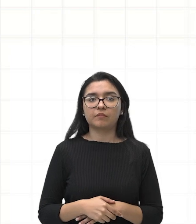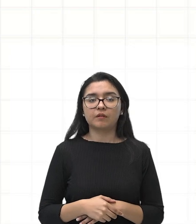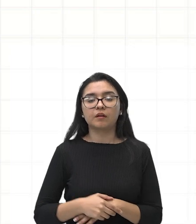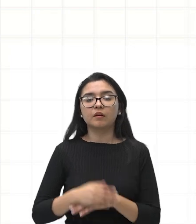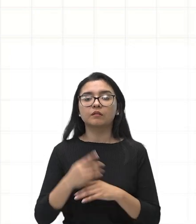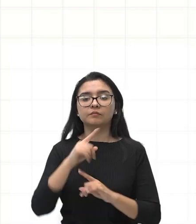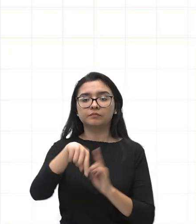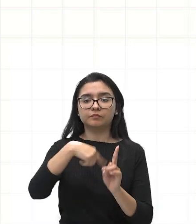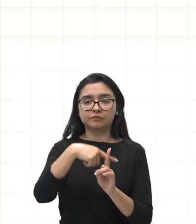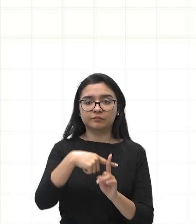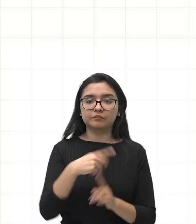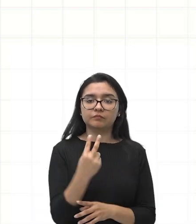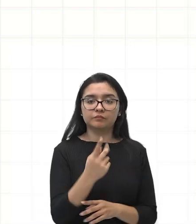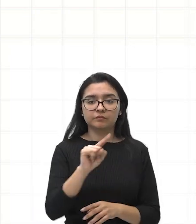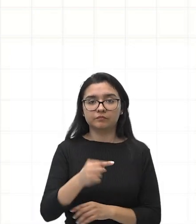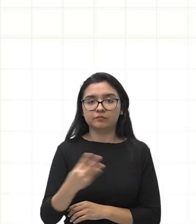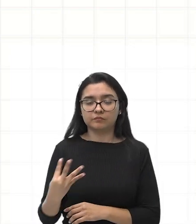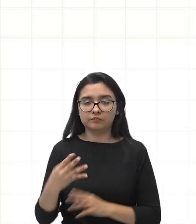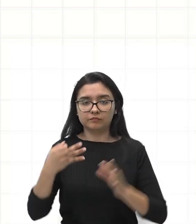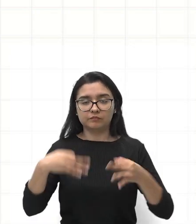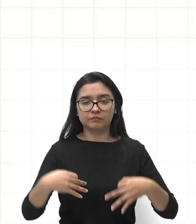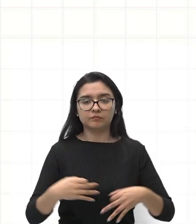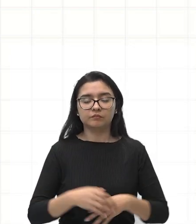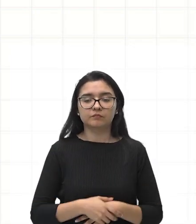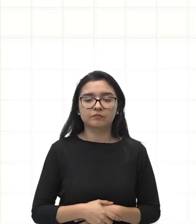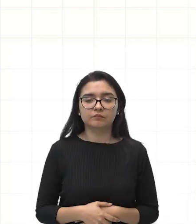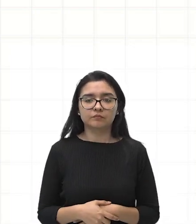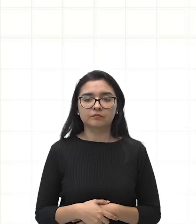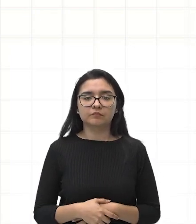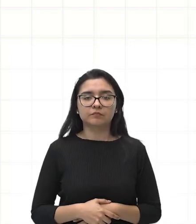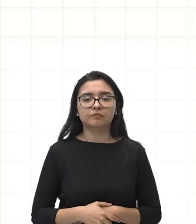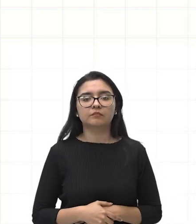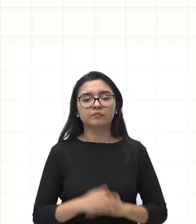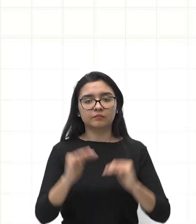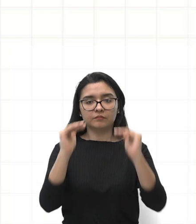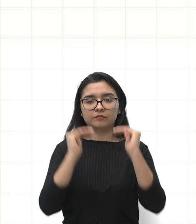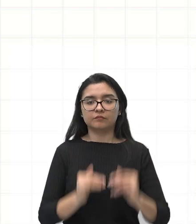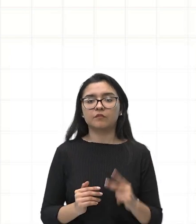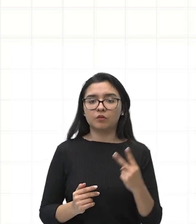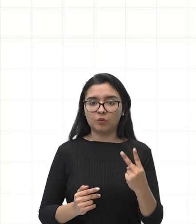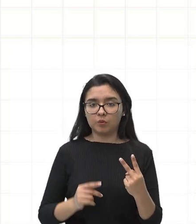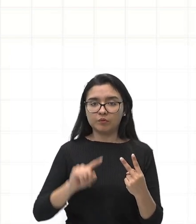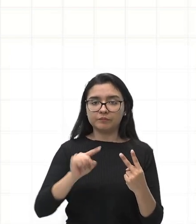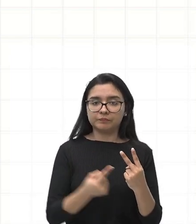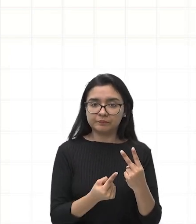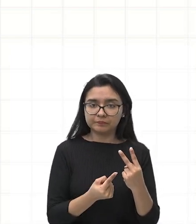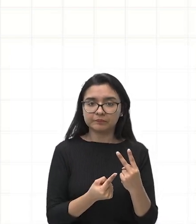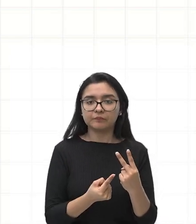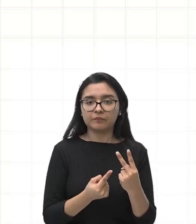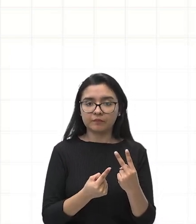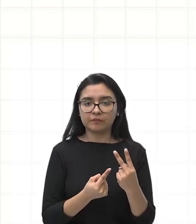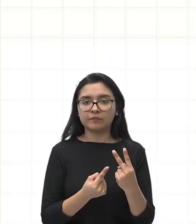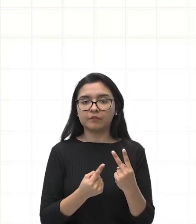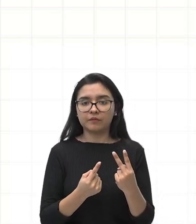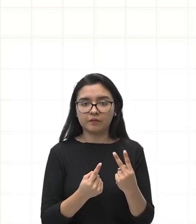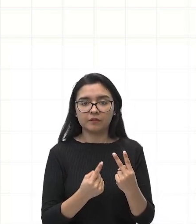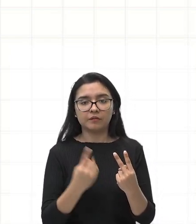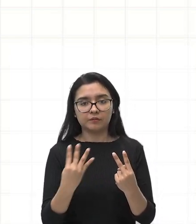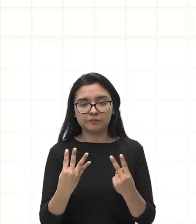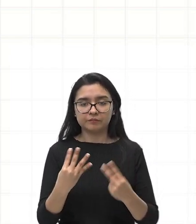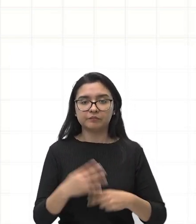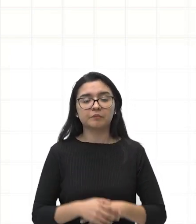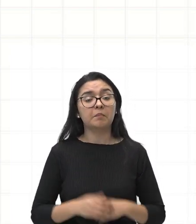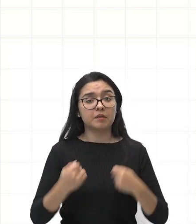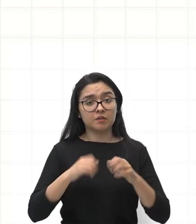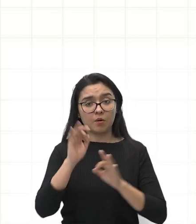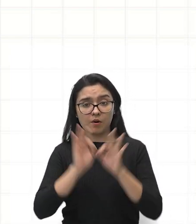adicionar com 2,4, tá legal? E aí, vamos colocar aqui, ó, o 2, a parte inteira, passa vírgula, vírgula 4, vírgula embaixo